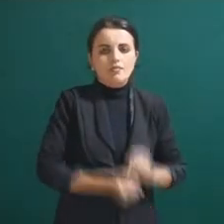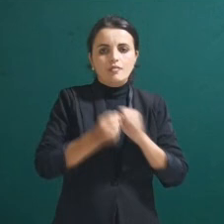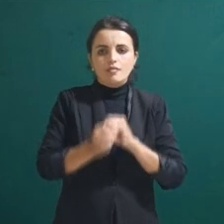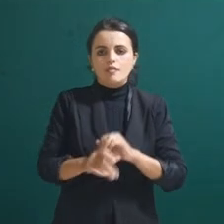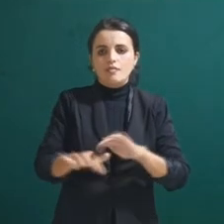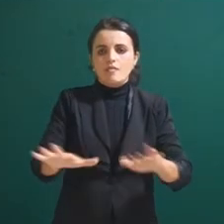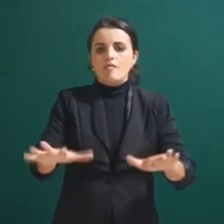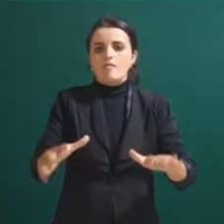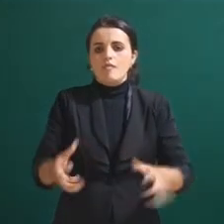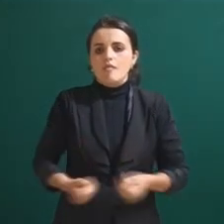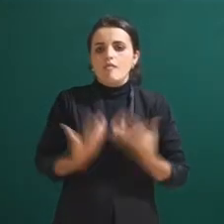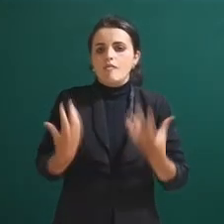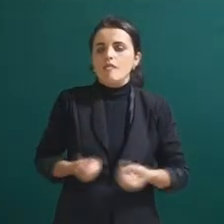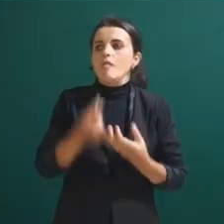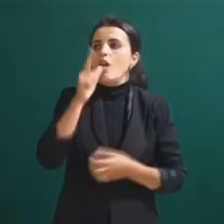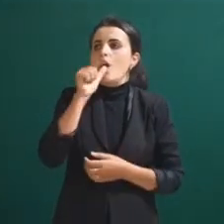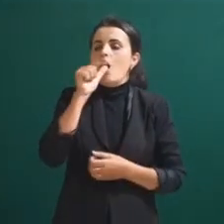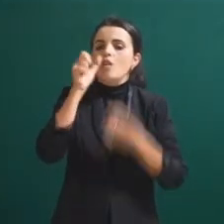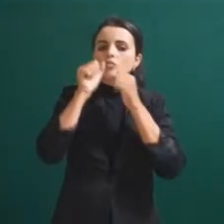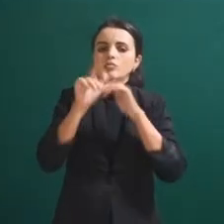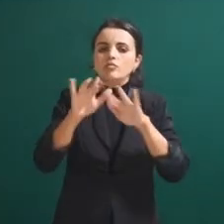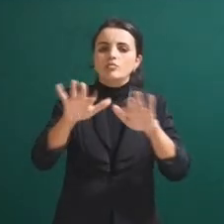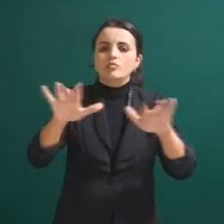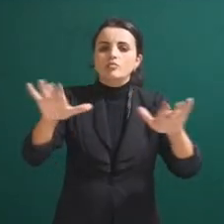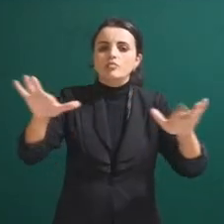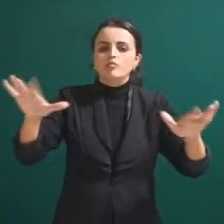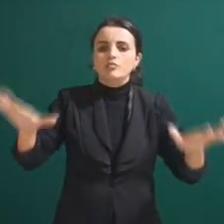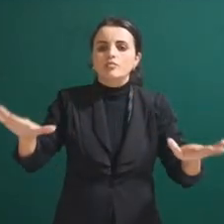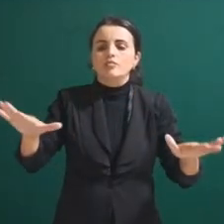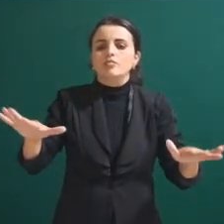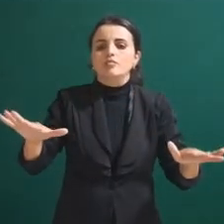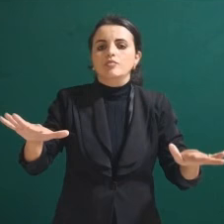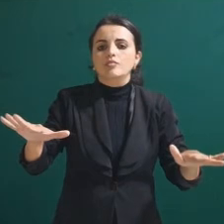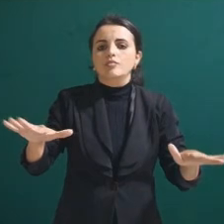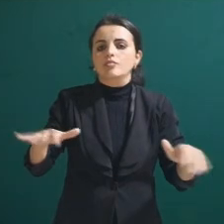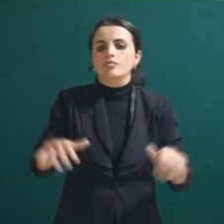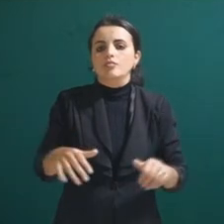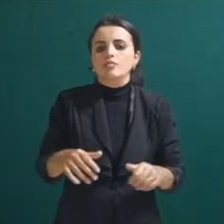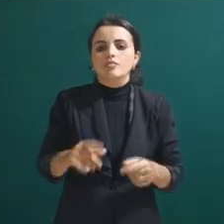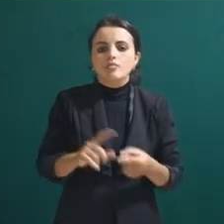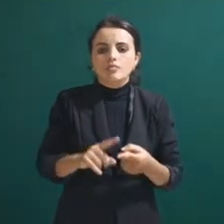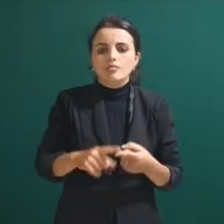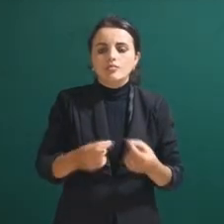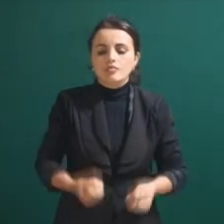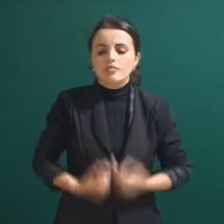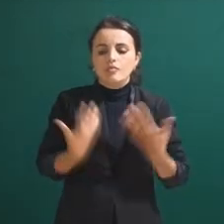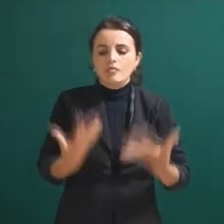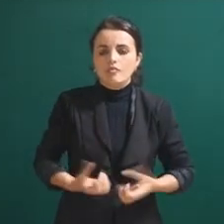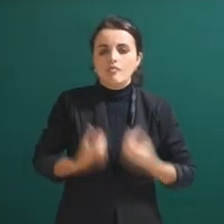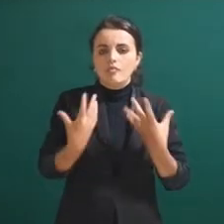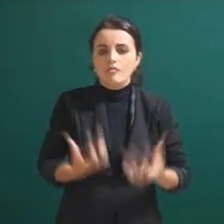aí agora a absorção de água. Então, no intestino grosso, a absorção de água, junto com algumas fibras que sobraram e outros nutrientes que não